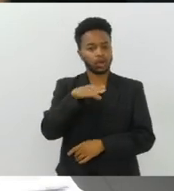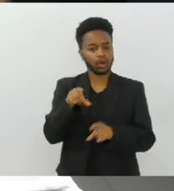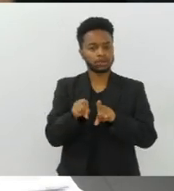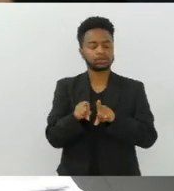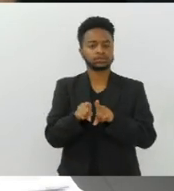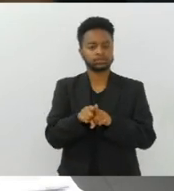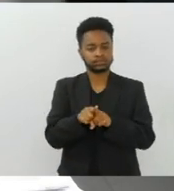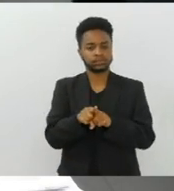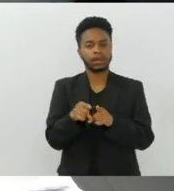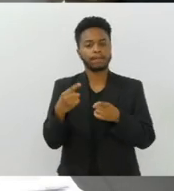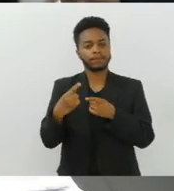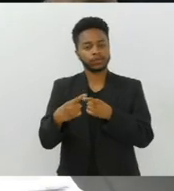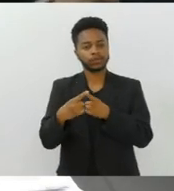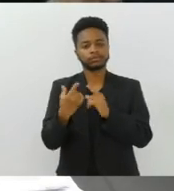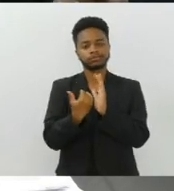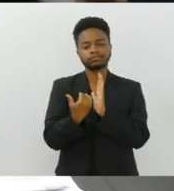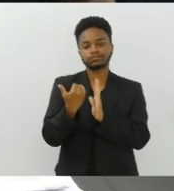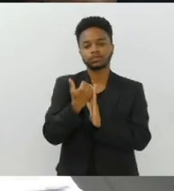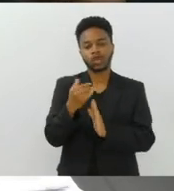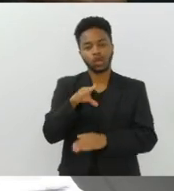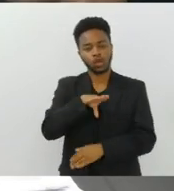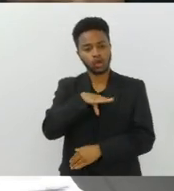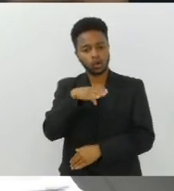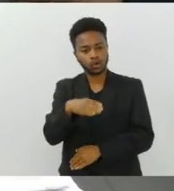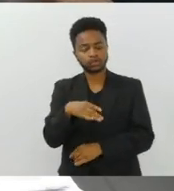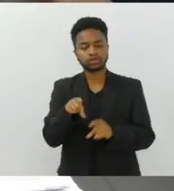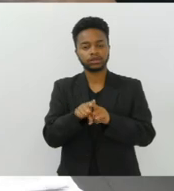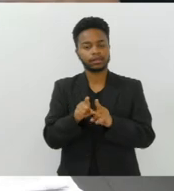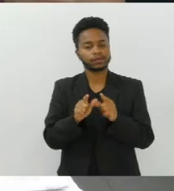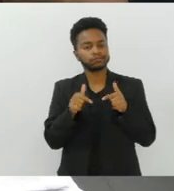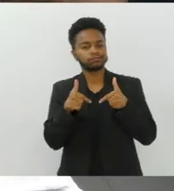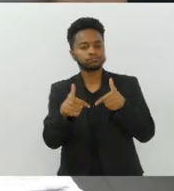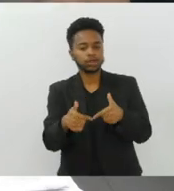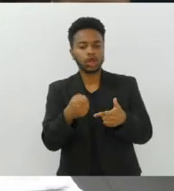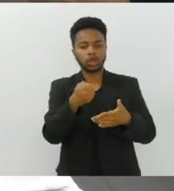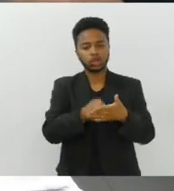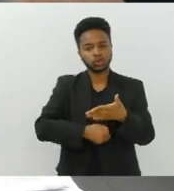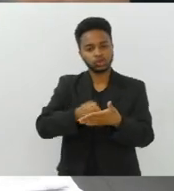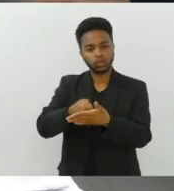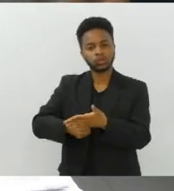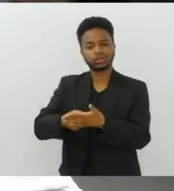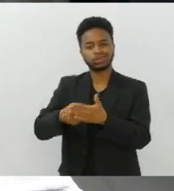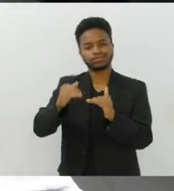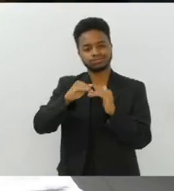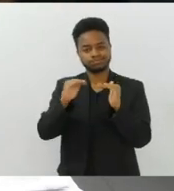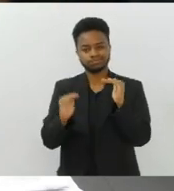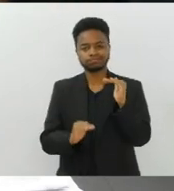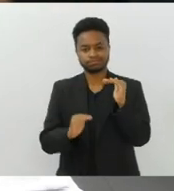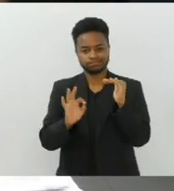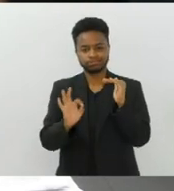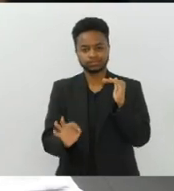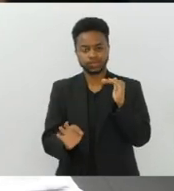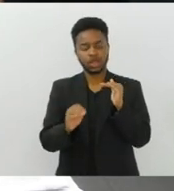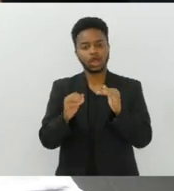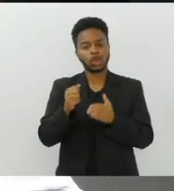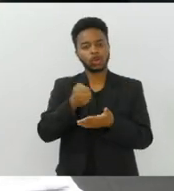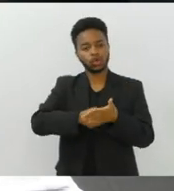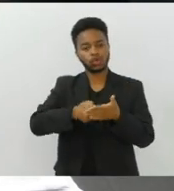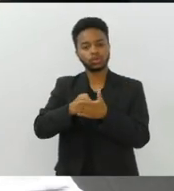são extremamente corajosos, enfrentando esta luta que é desigual. Uma luta